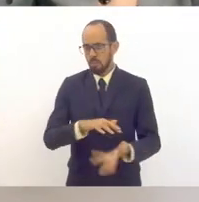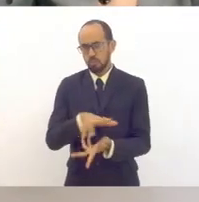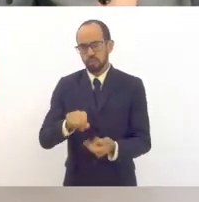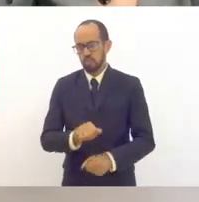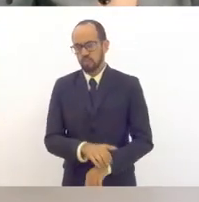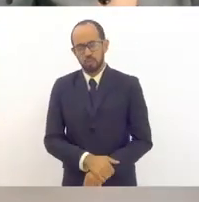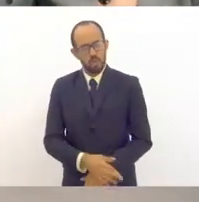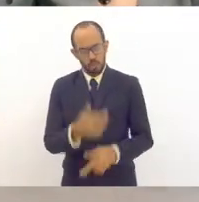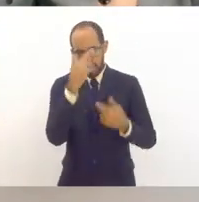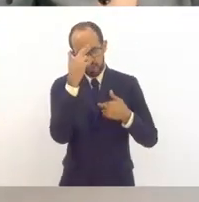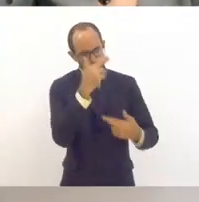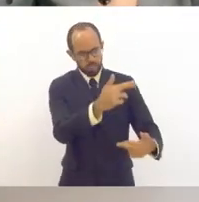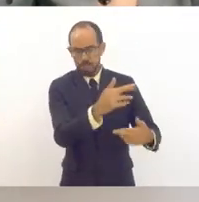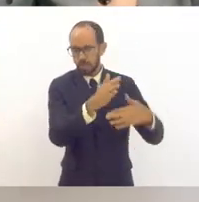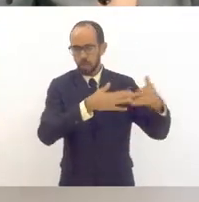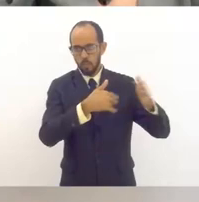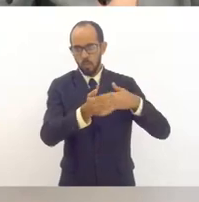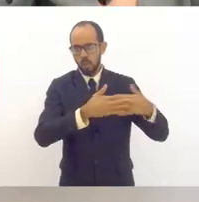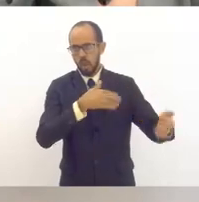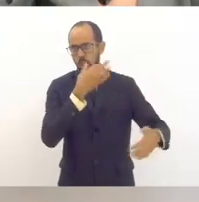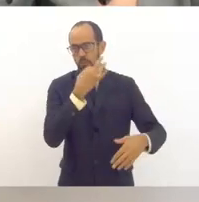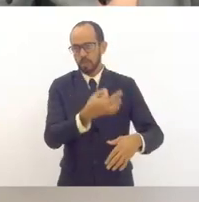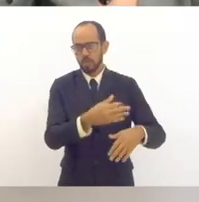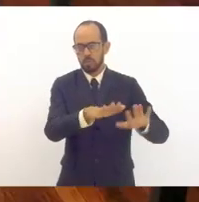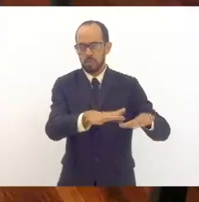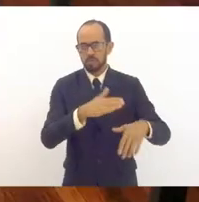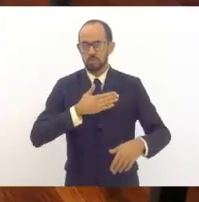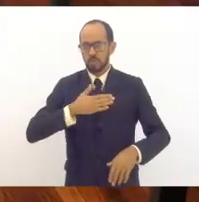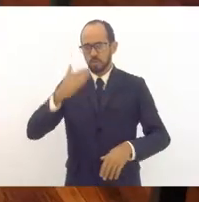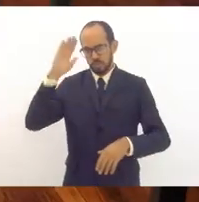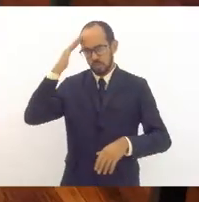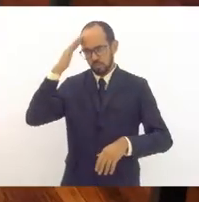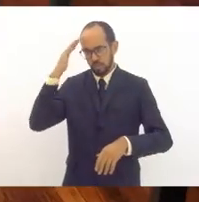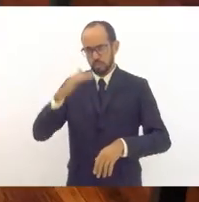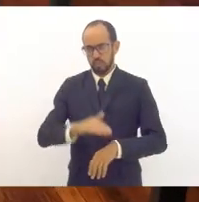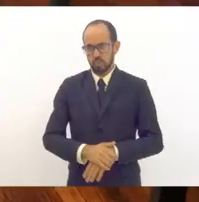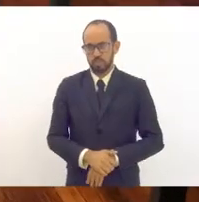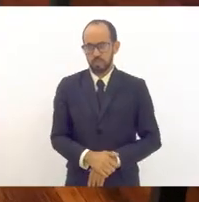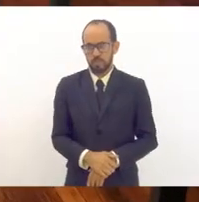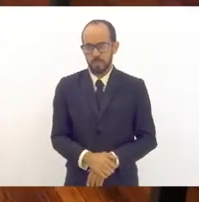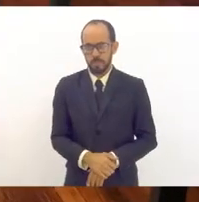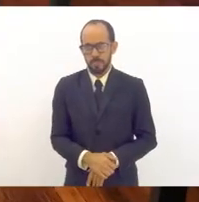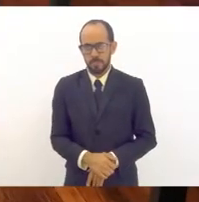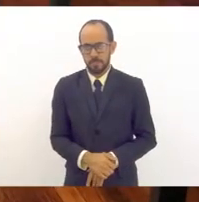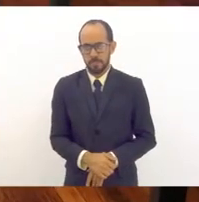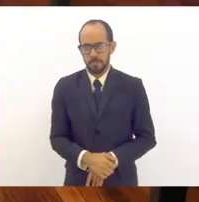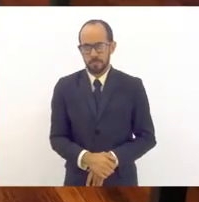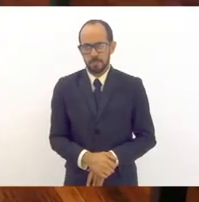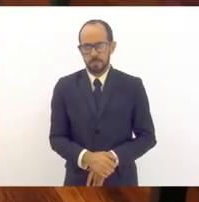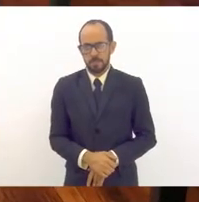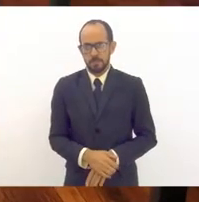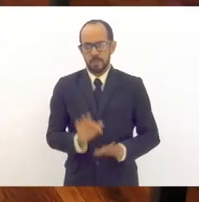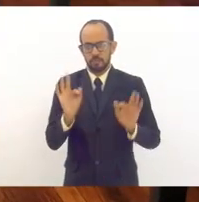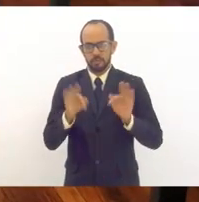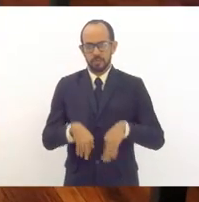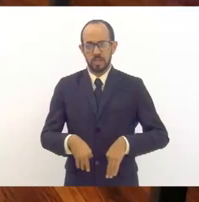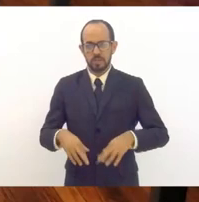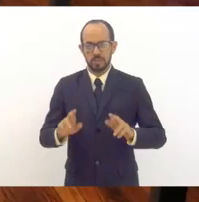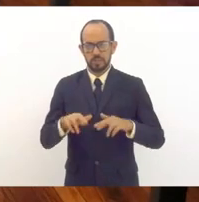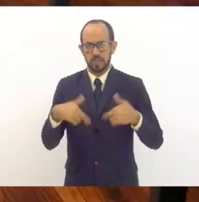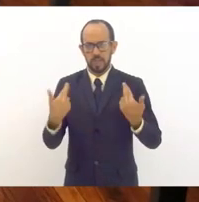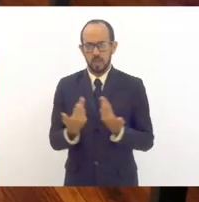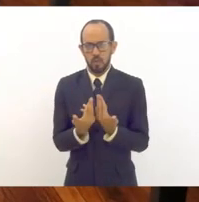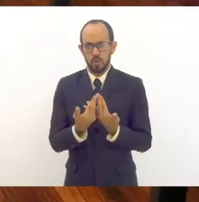diferente quem tem diferente mas isso também é o meu entendimento Então vou dar para encerrada a reunião de líderes